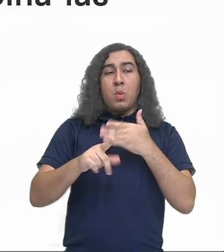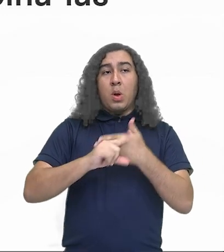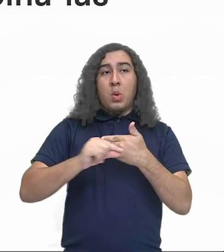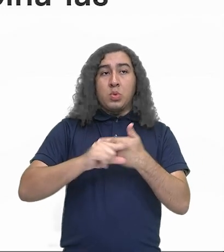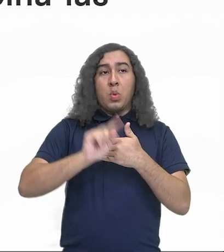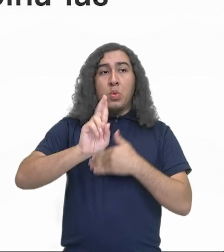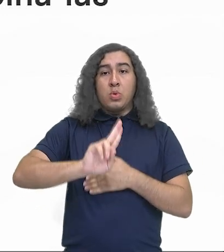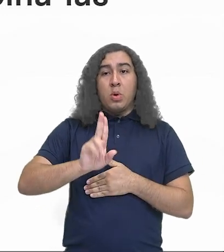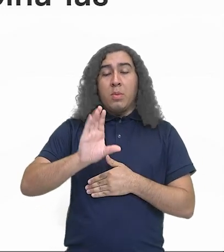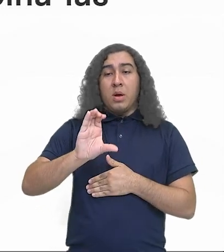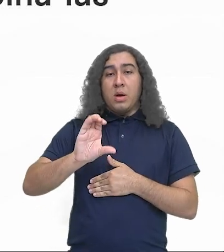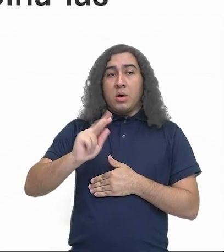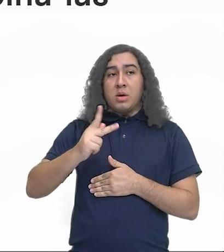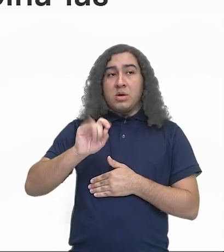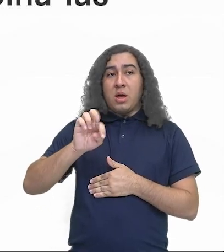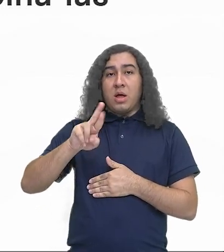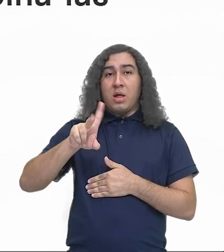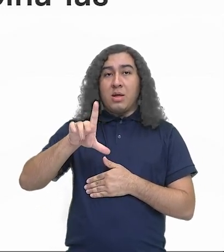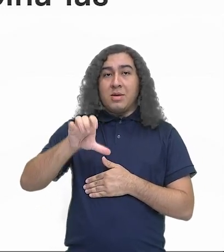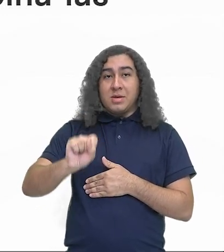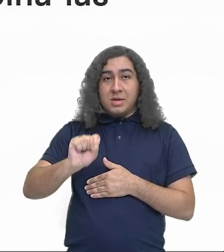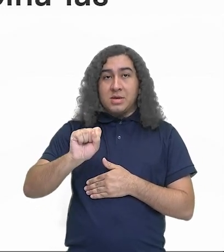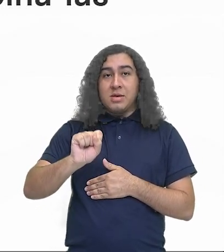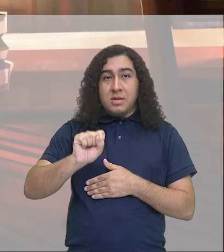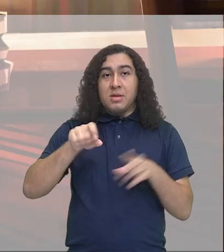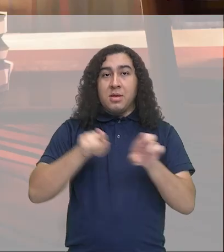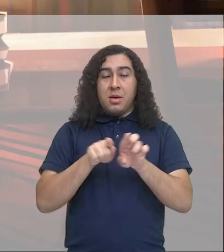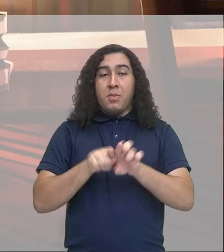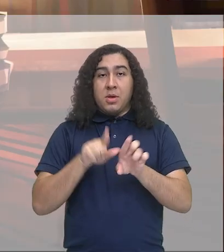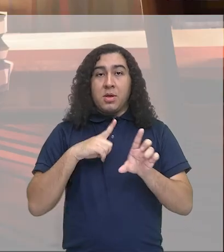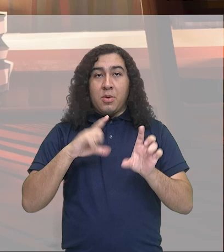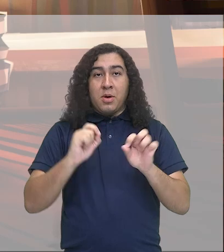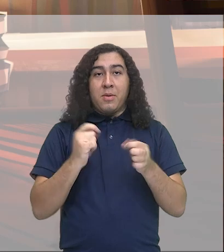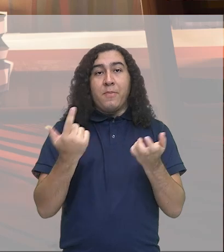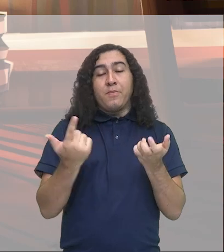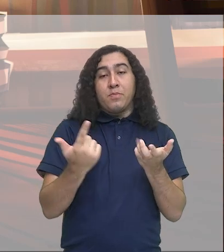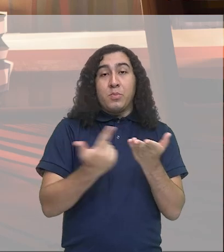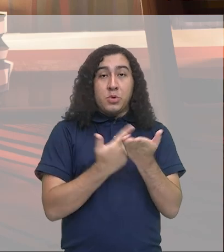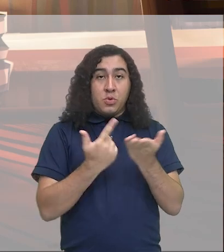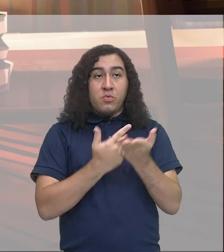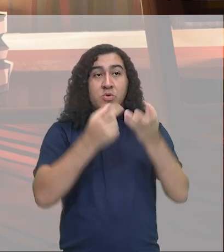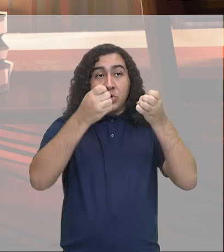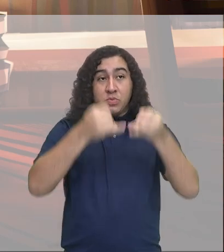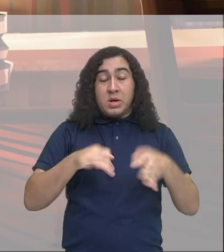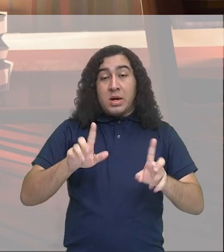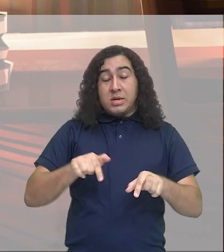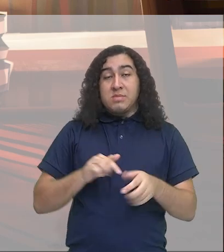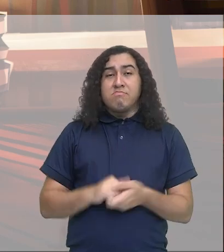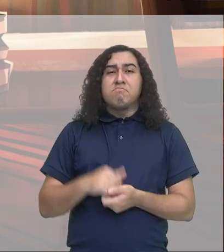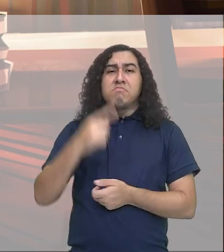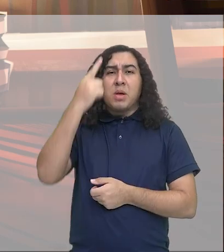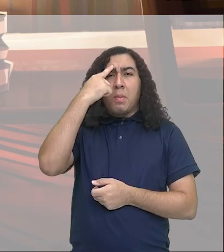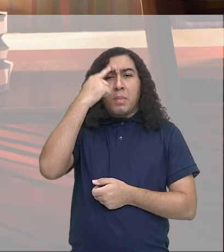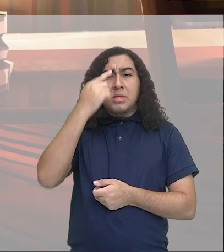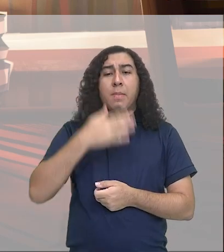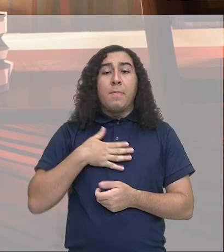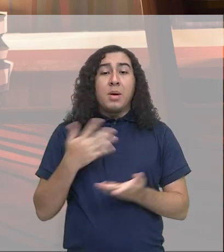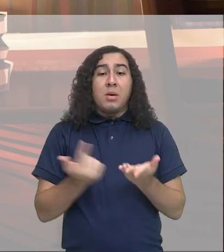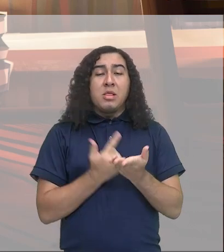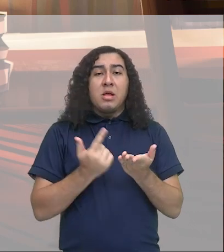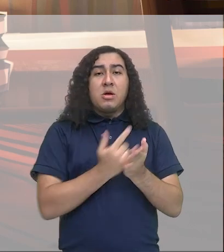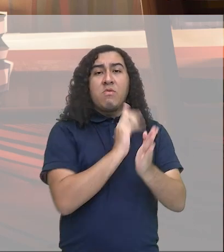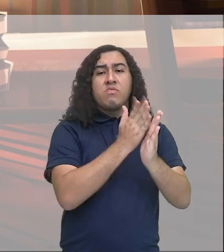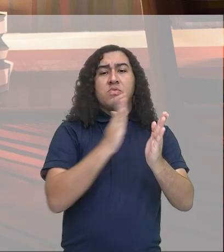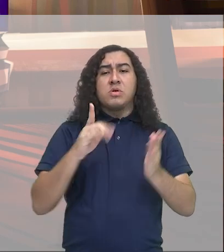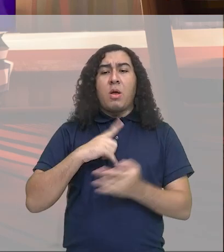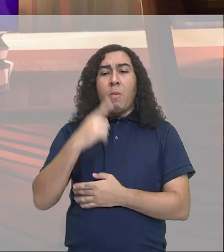chamado Charles White Mill. E tem uma obra que fala sobre isso. Eu acho que aqui na minha biblioteca eu tenho